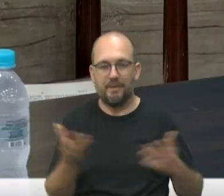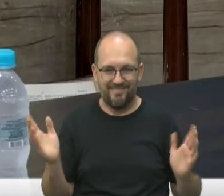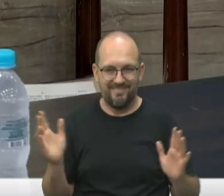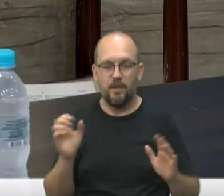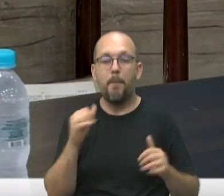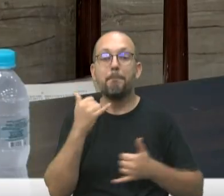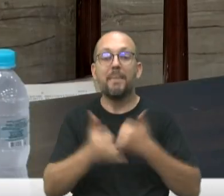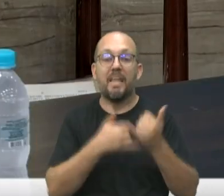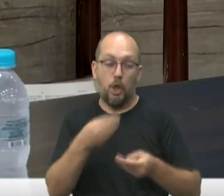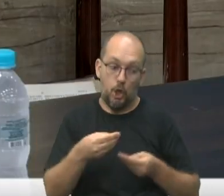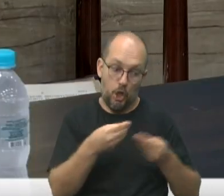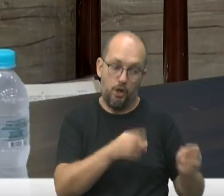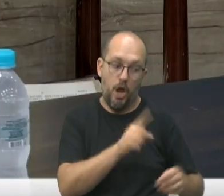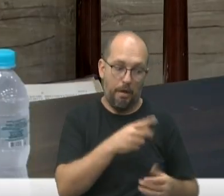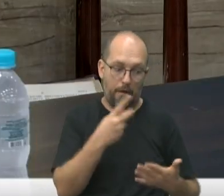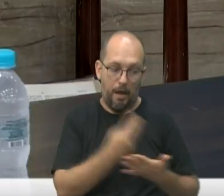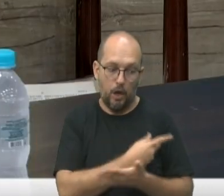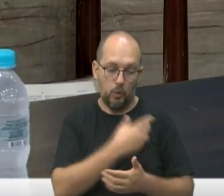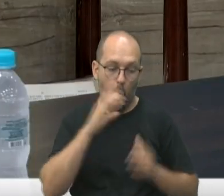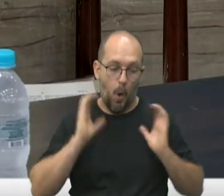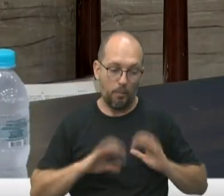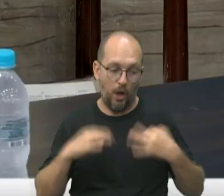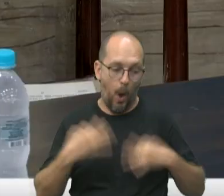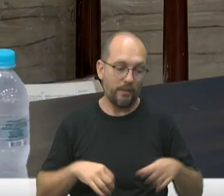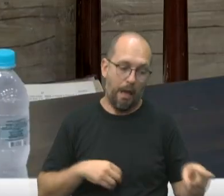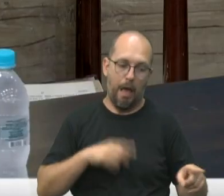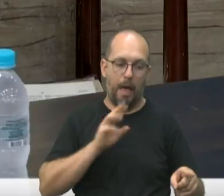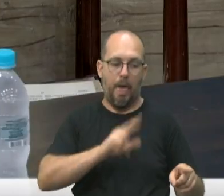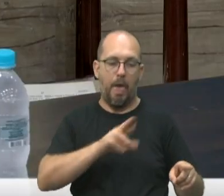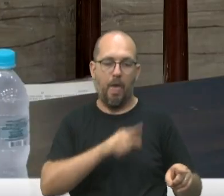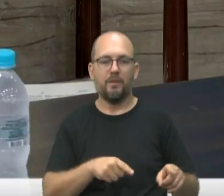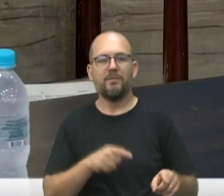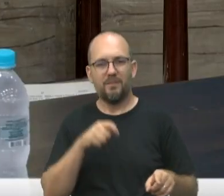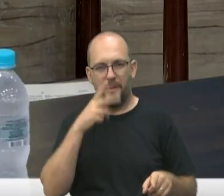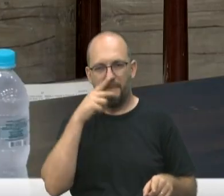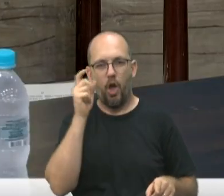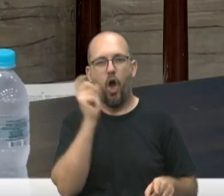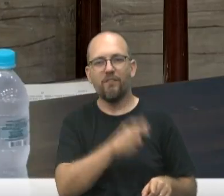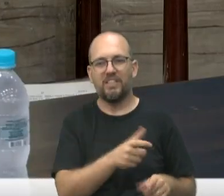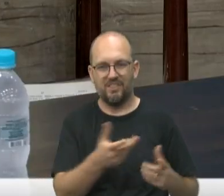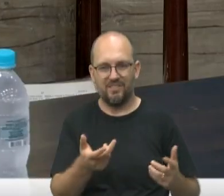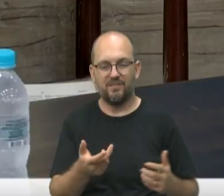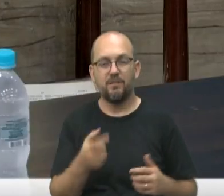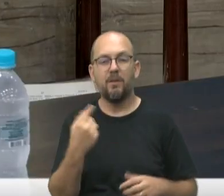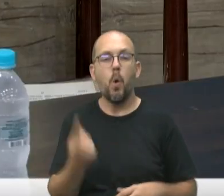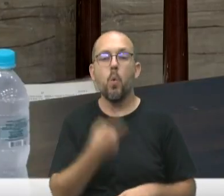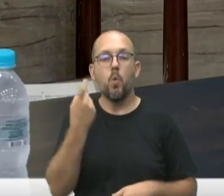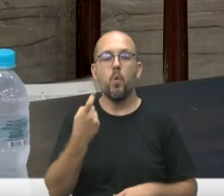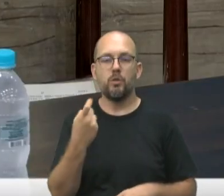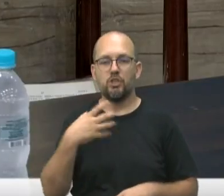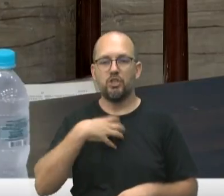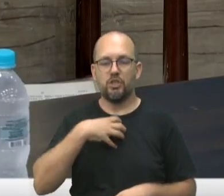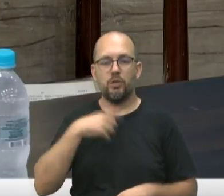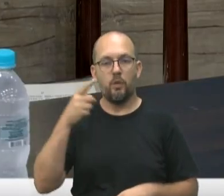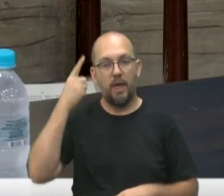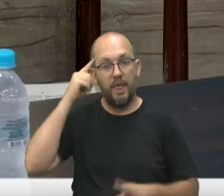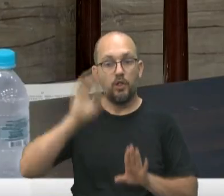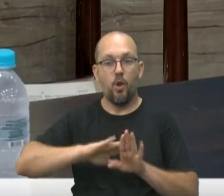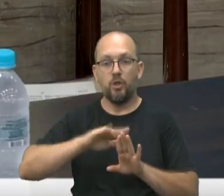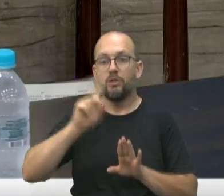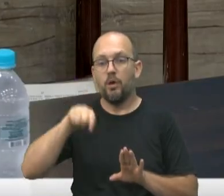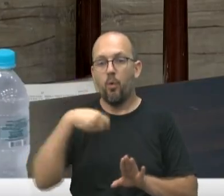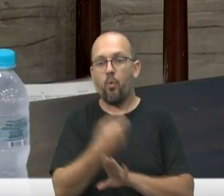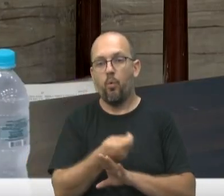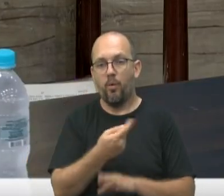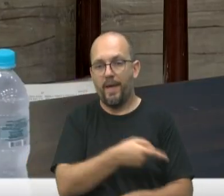de um comportamento que lhe é dito que é o correto, você é ofendido por conta disso, que é o único tipo de ideologia de gênero que eu já vi. O